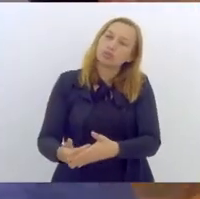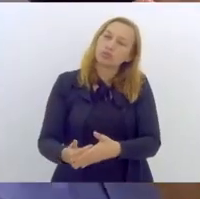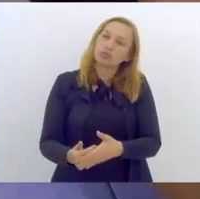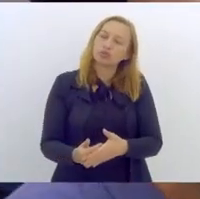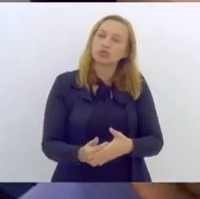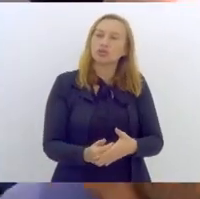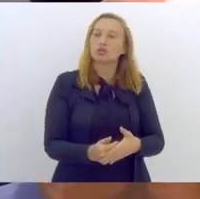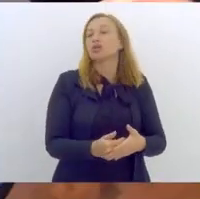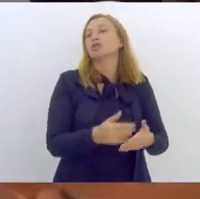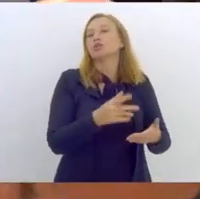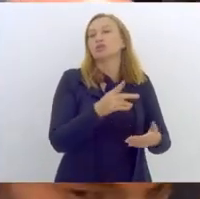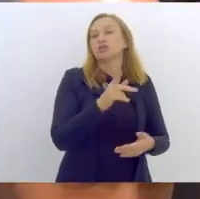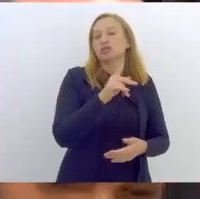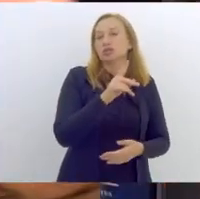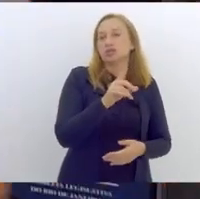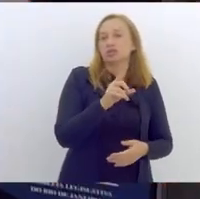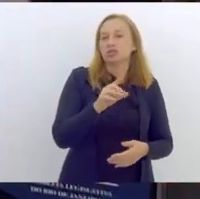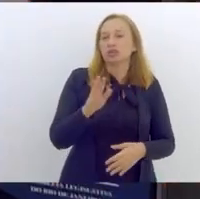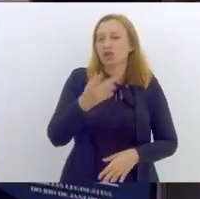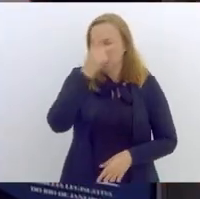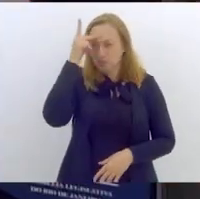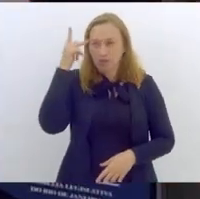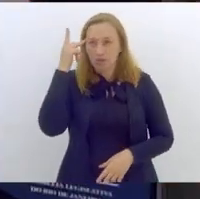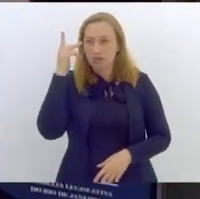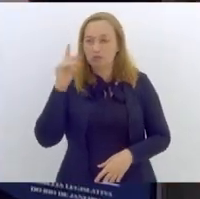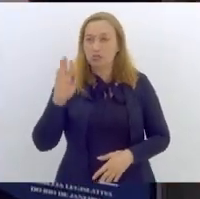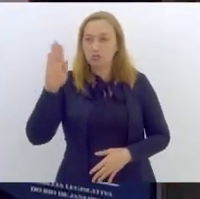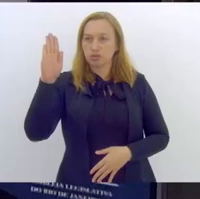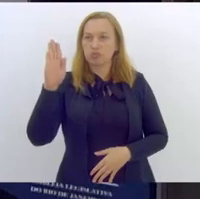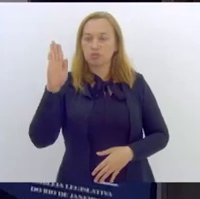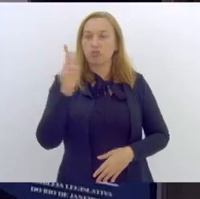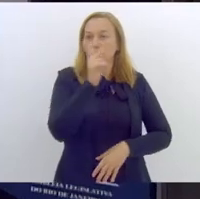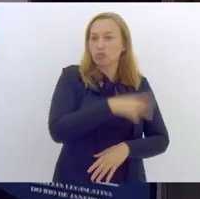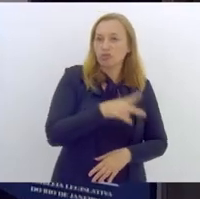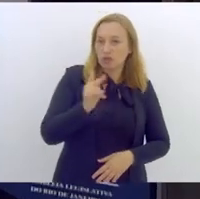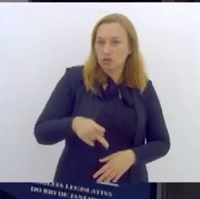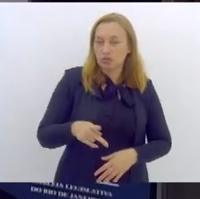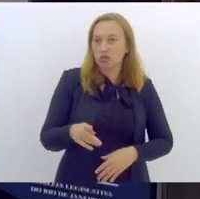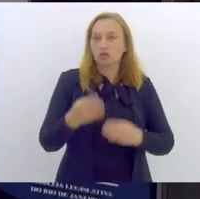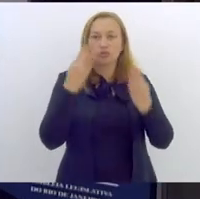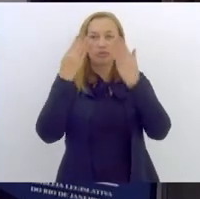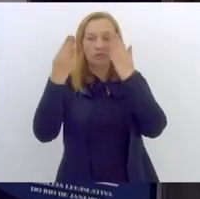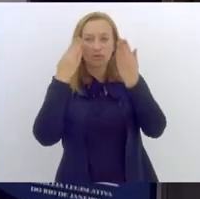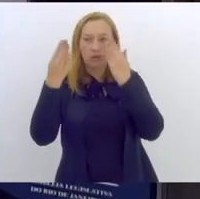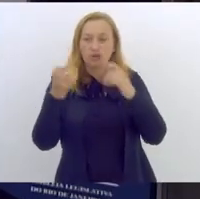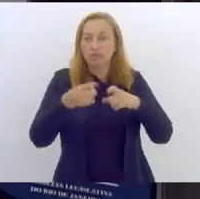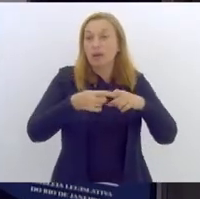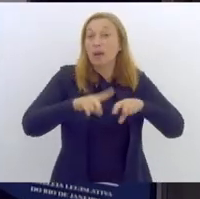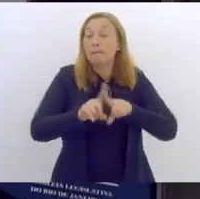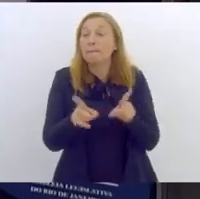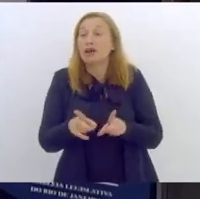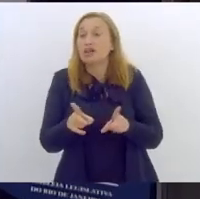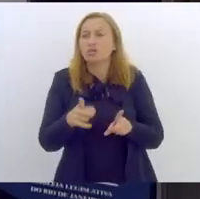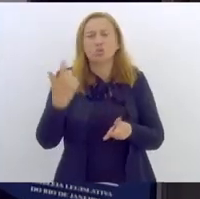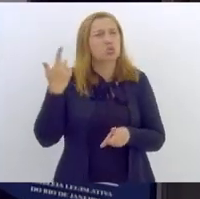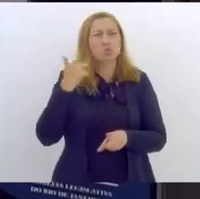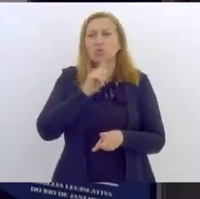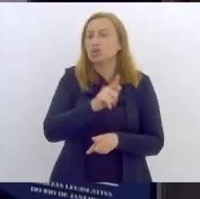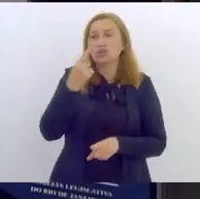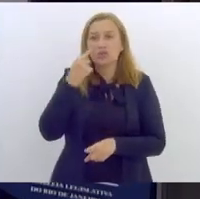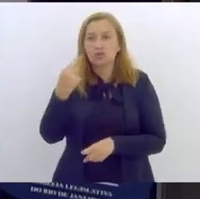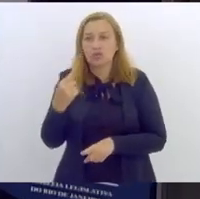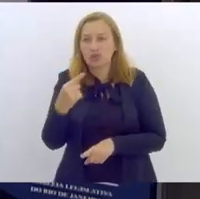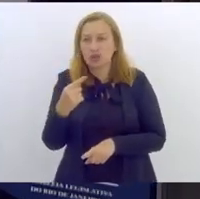professores Eles foram psicólogos recentemente agora eles viraram médicos só que a única coisa que eu não consigo ver os candidatos